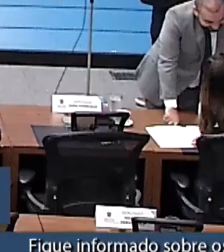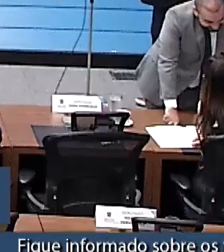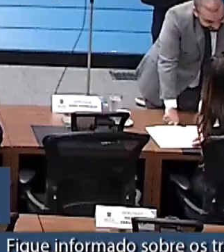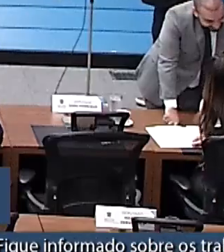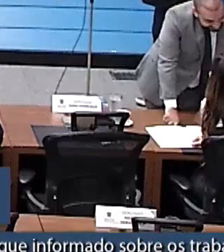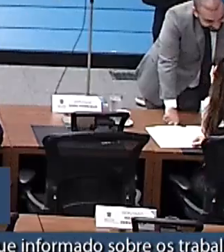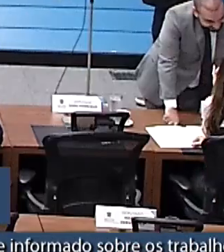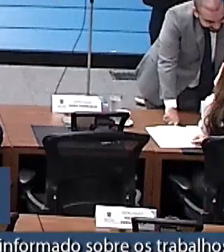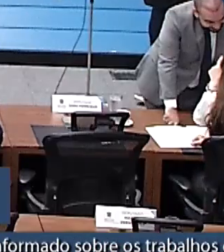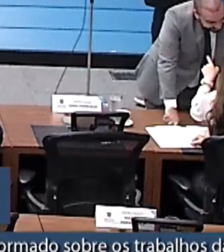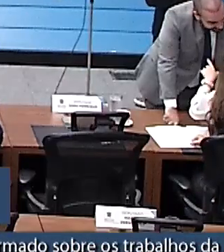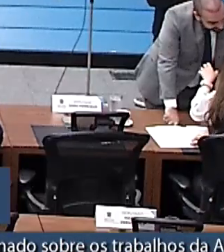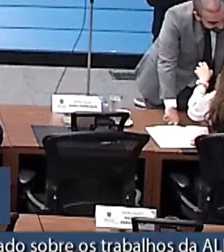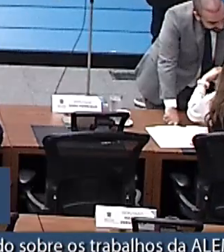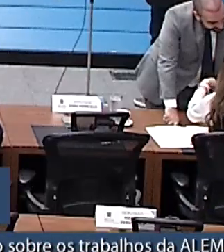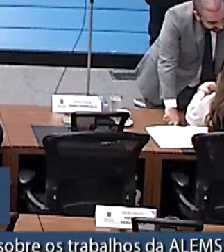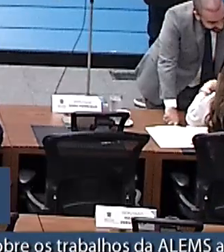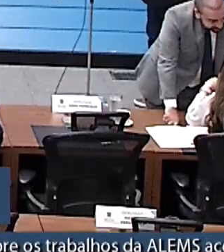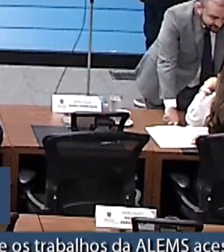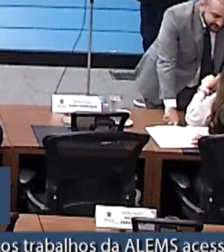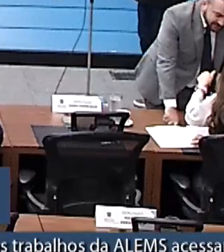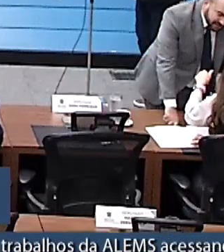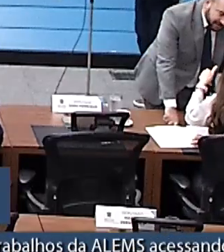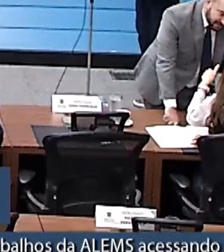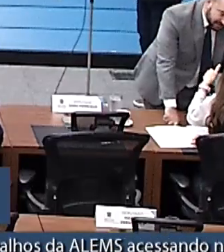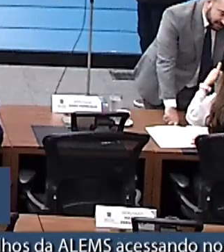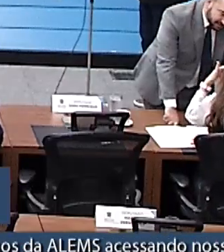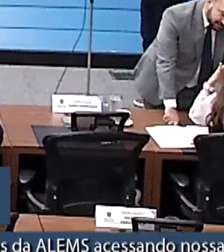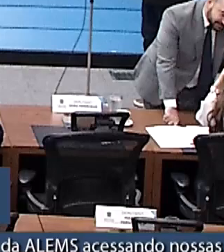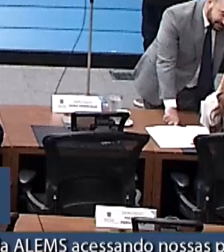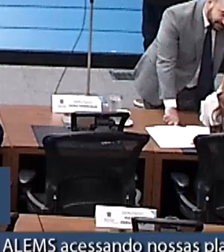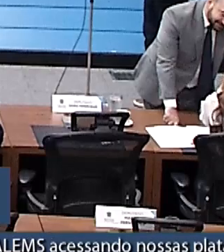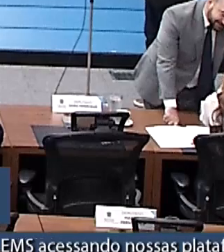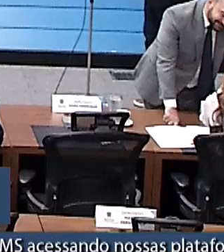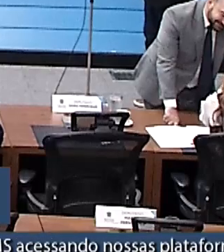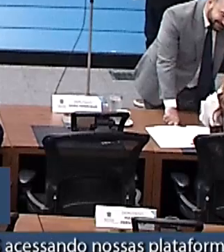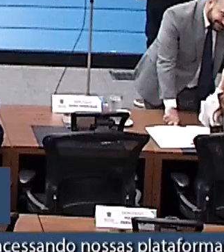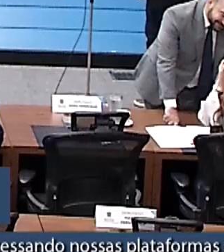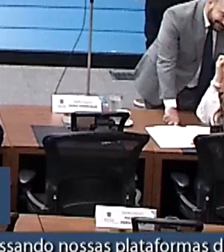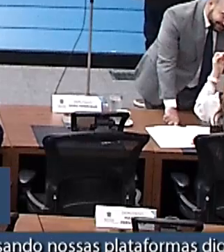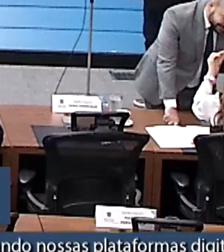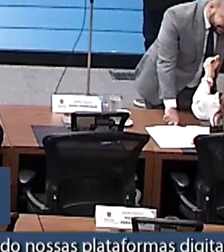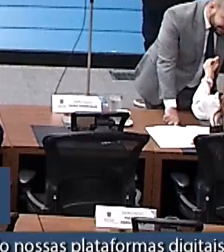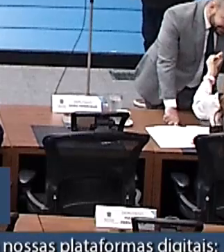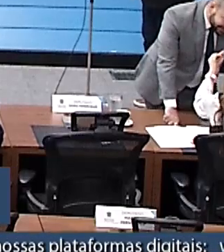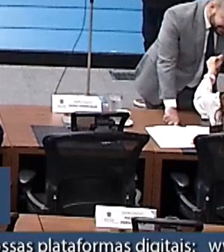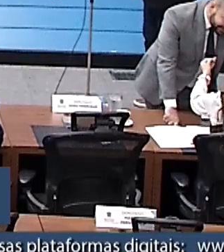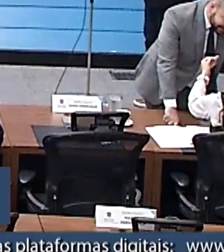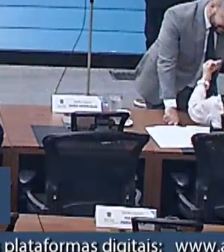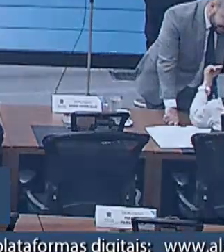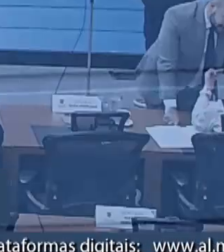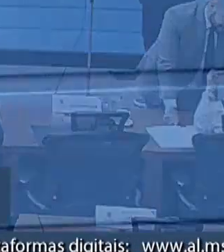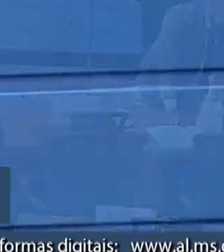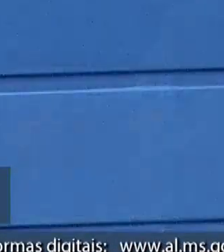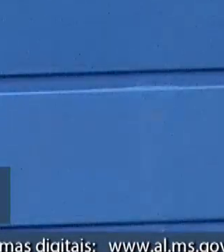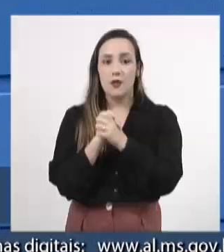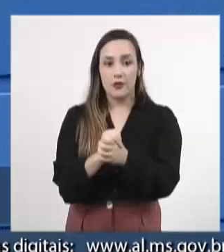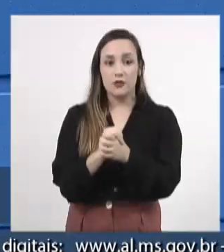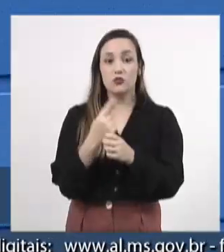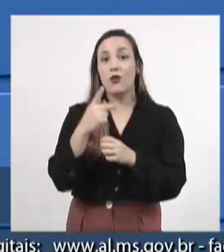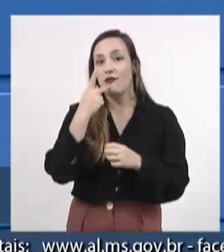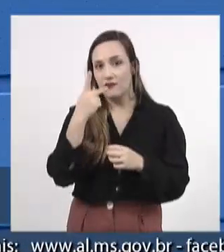Vossa Excelência para ponderar 2 pontos que eu acho importantes. Primeiro, lhe cumprimentar pelo